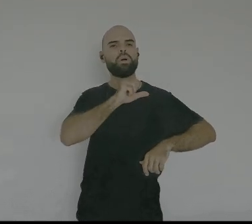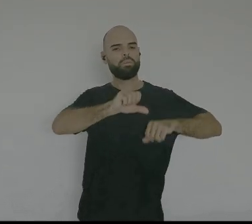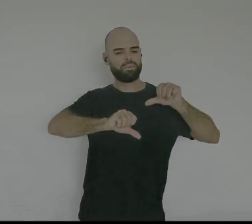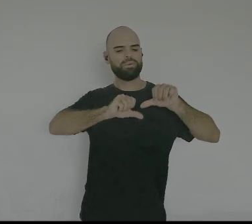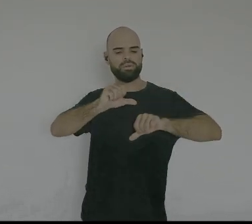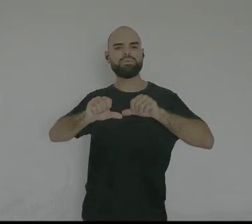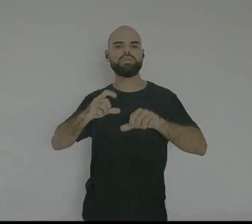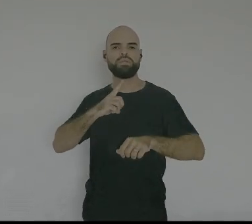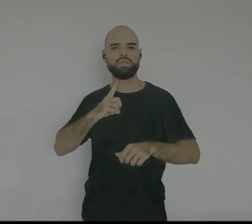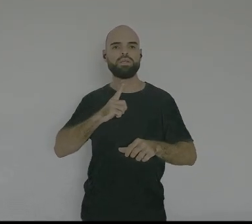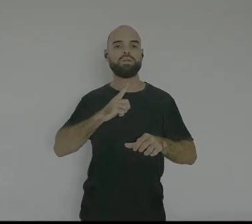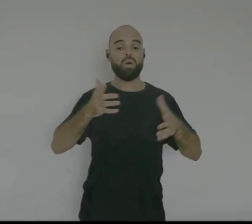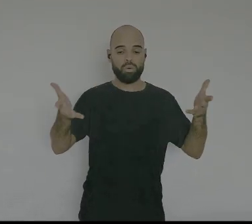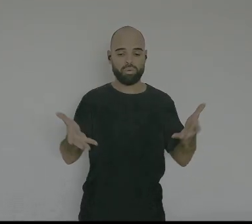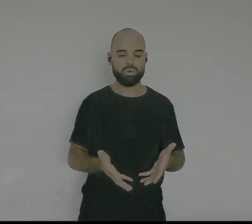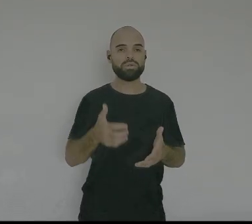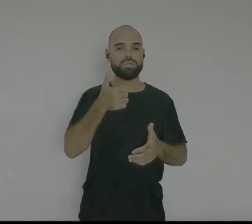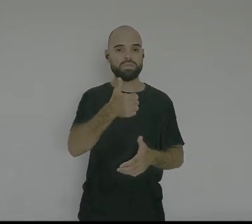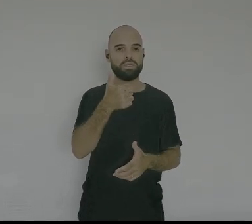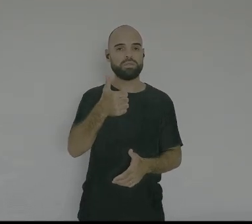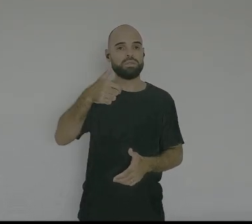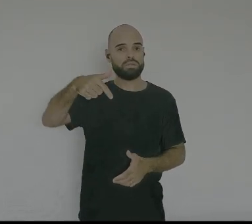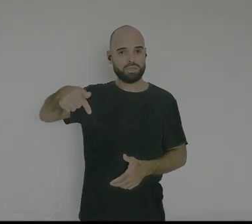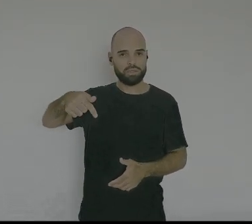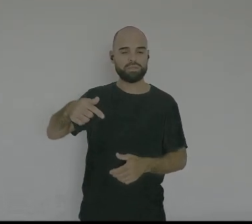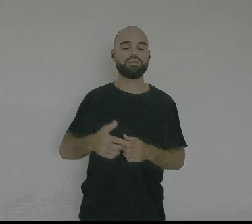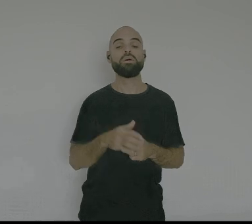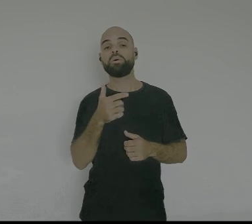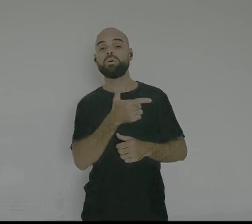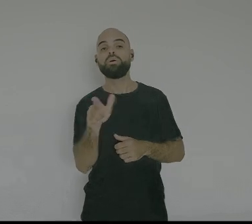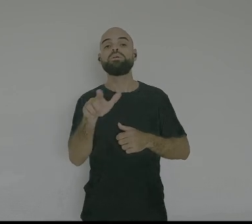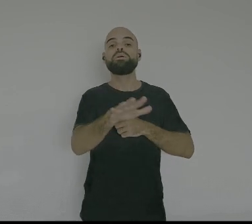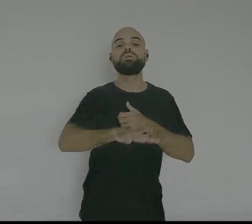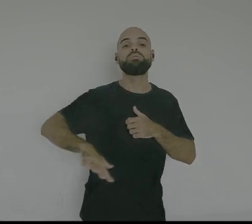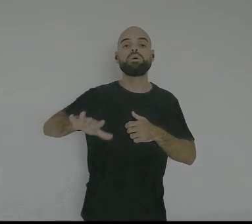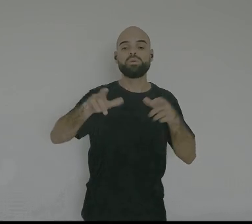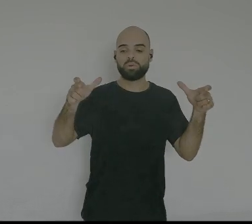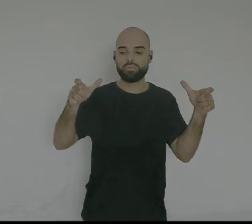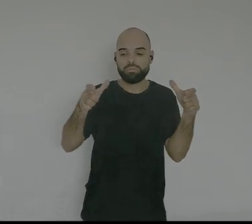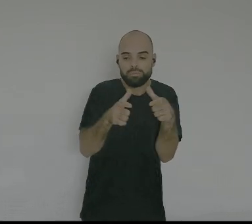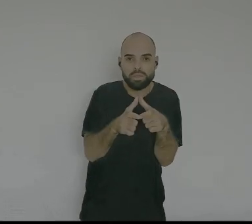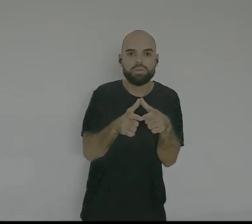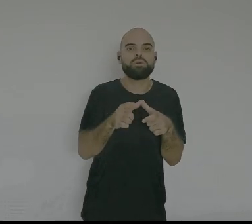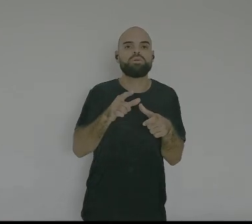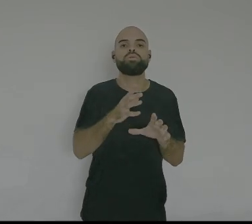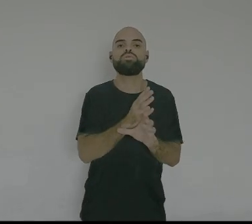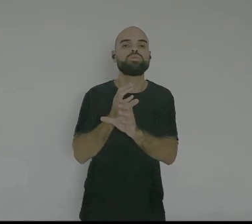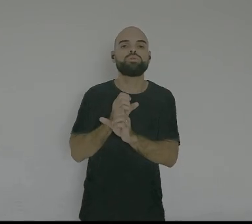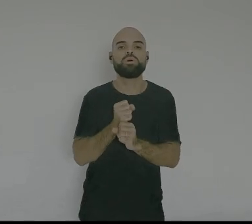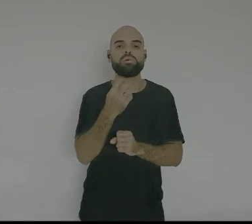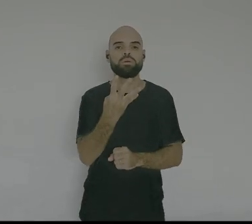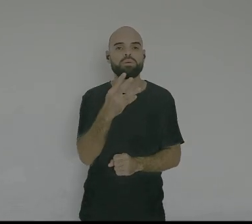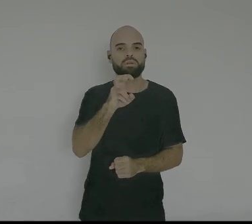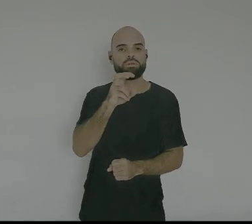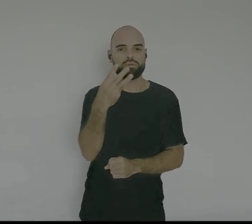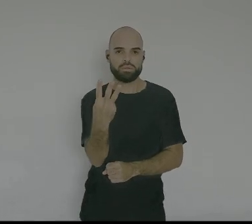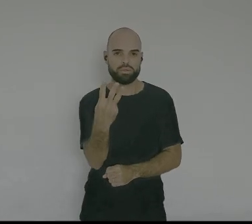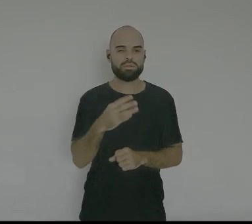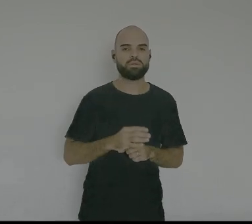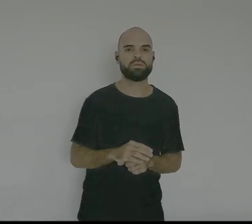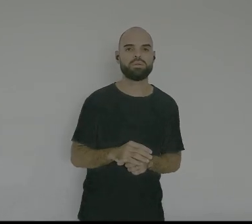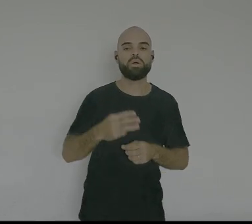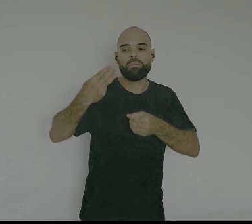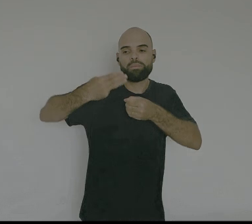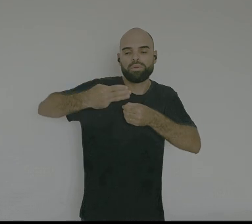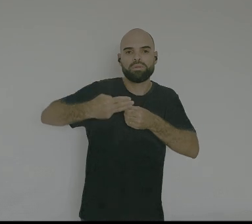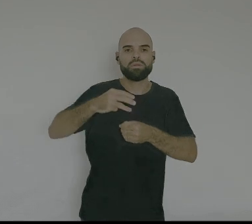eu consegui. Os territórios macro-regionais são 117. Os territórios regionais ou